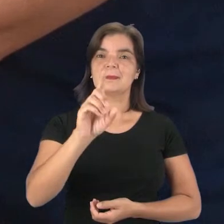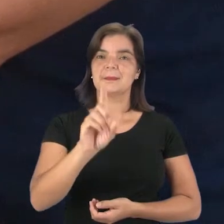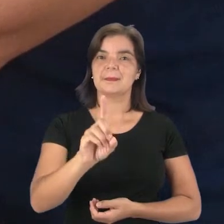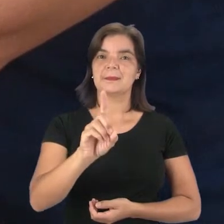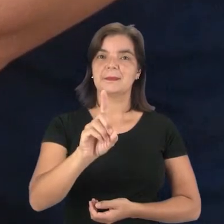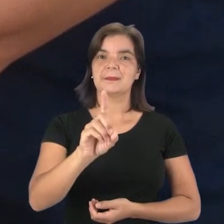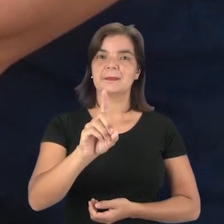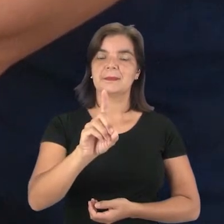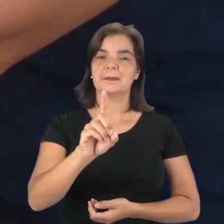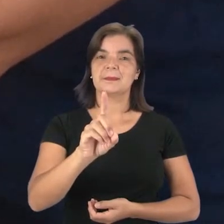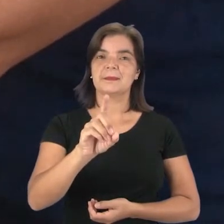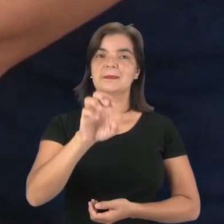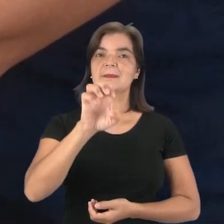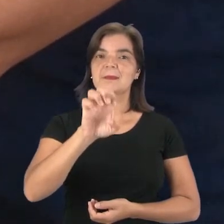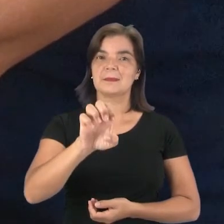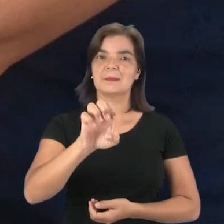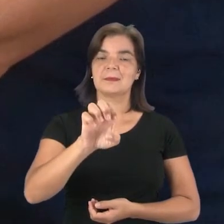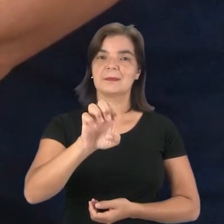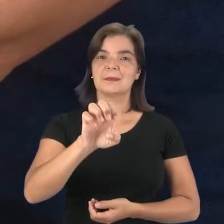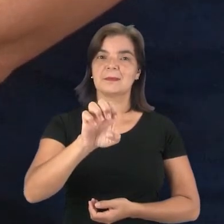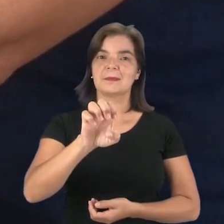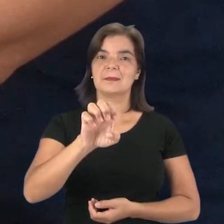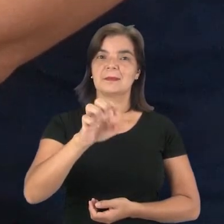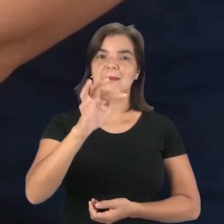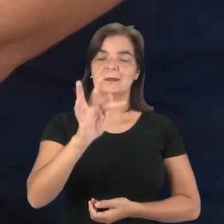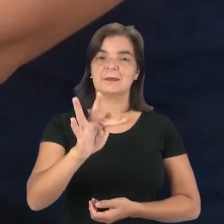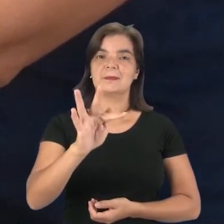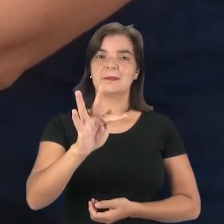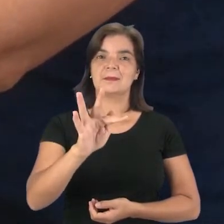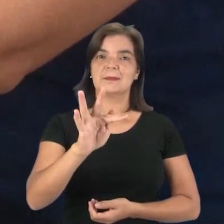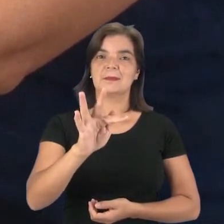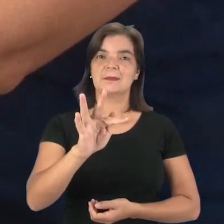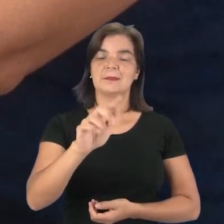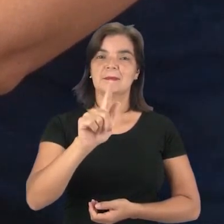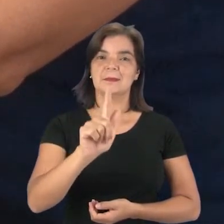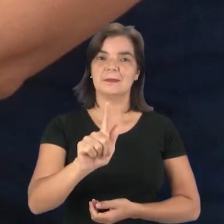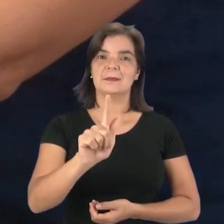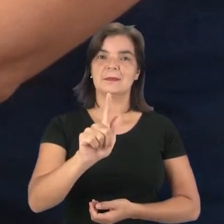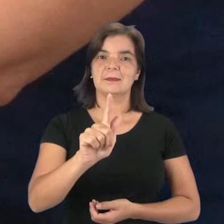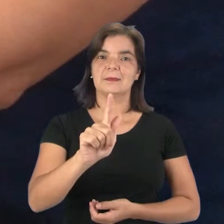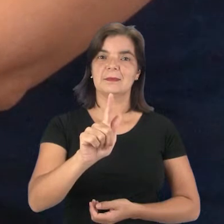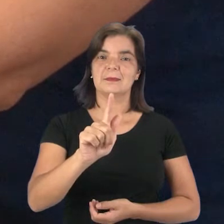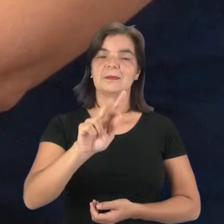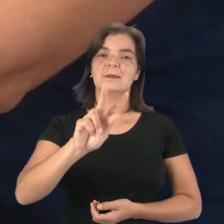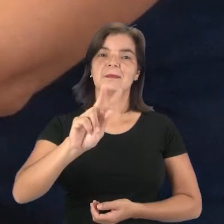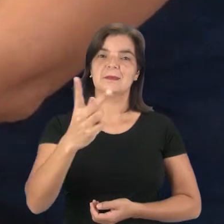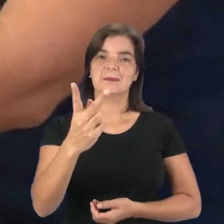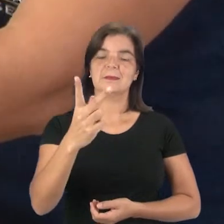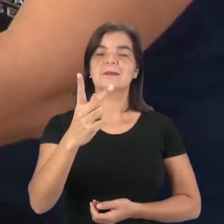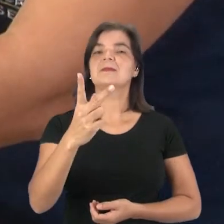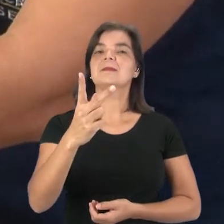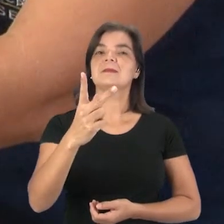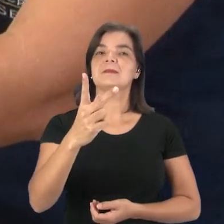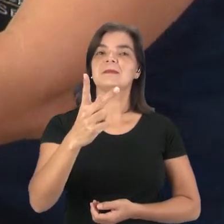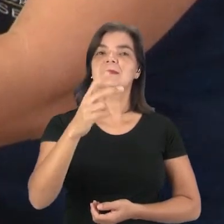d e f g h